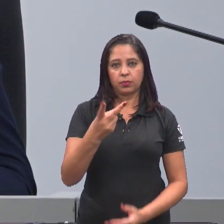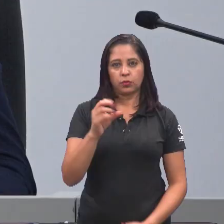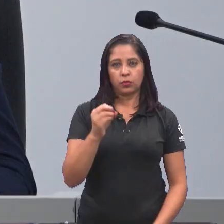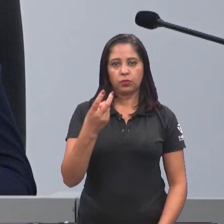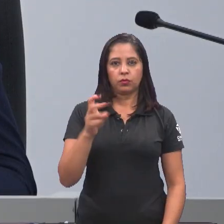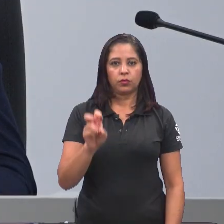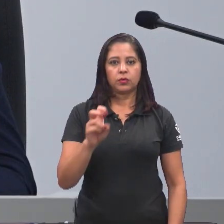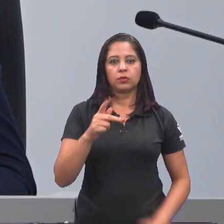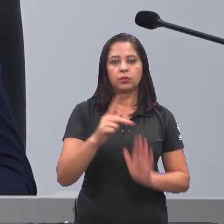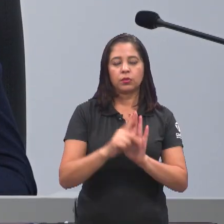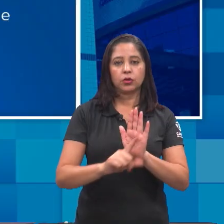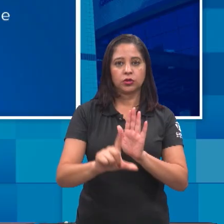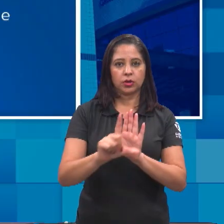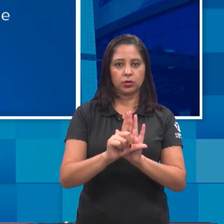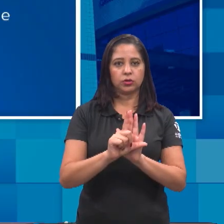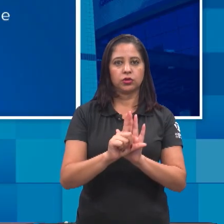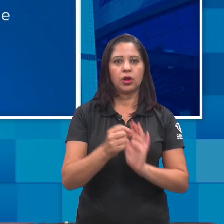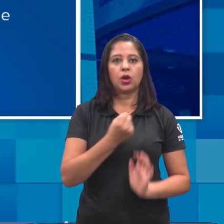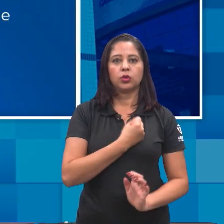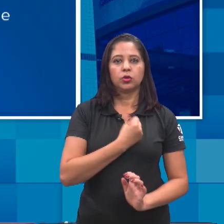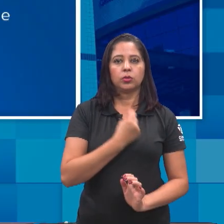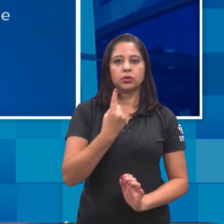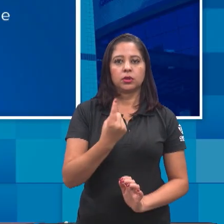4683/2025, projeto de lei número